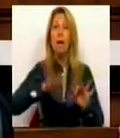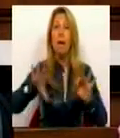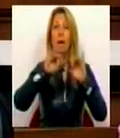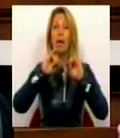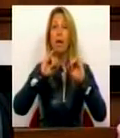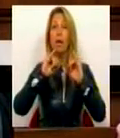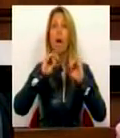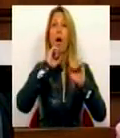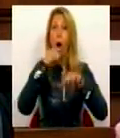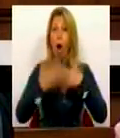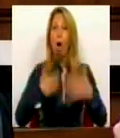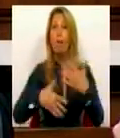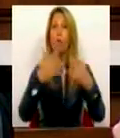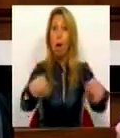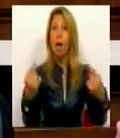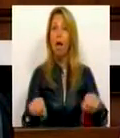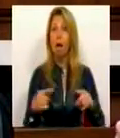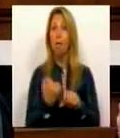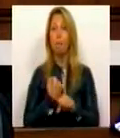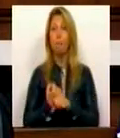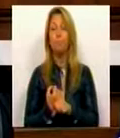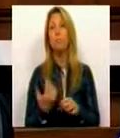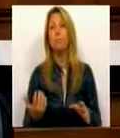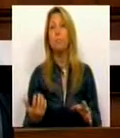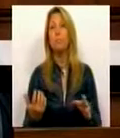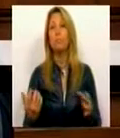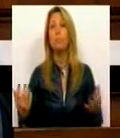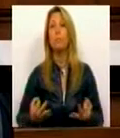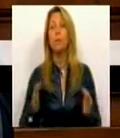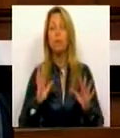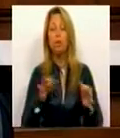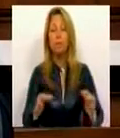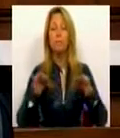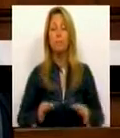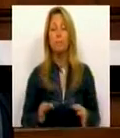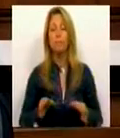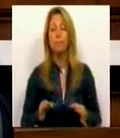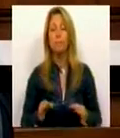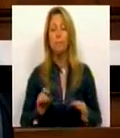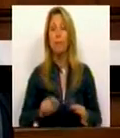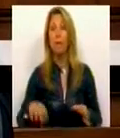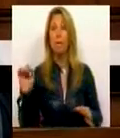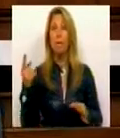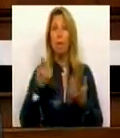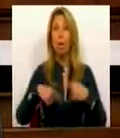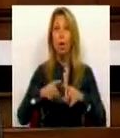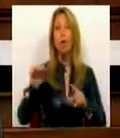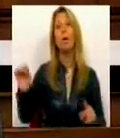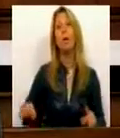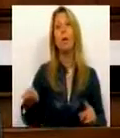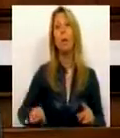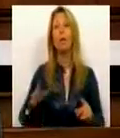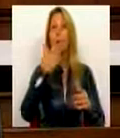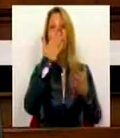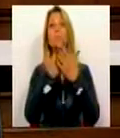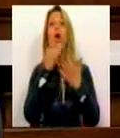significa o quê? Isto significa que, como aliás já se tinha antecipado aqui numa das primeiras audições, vamos ter